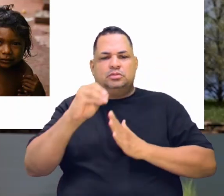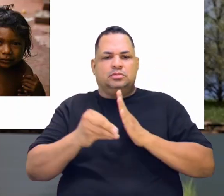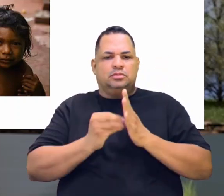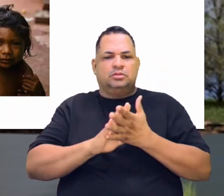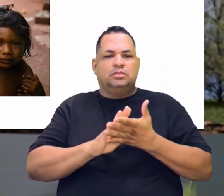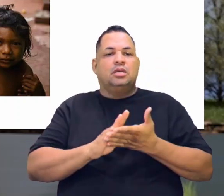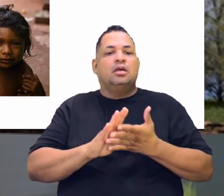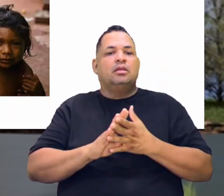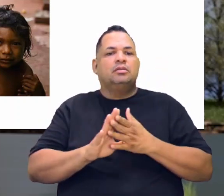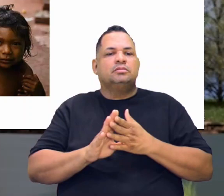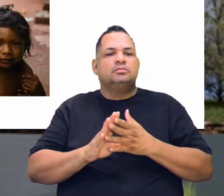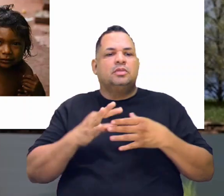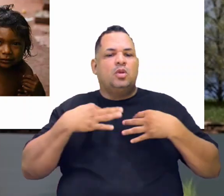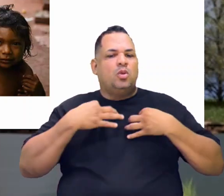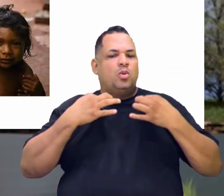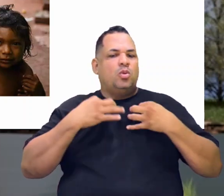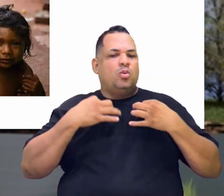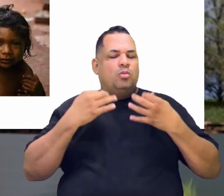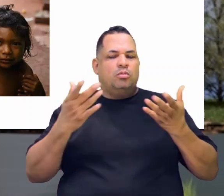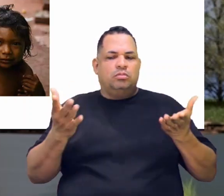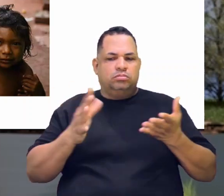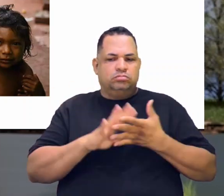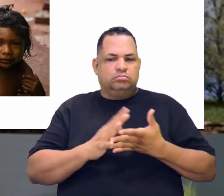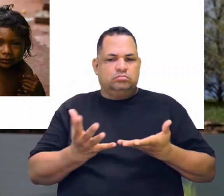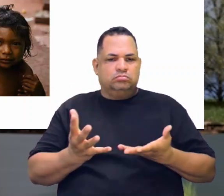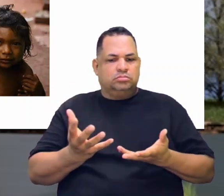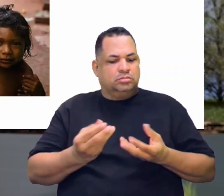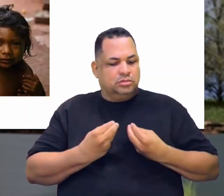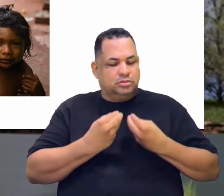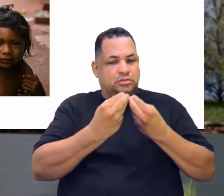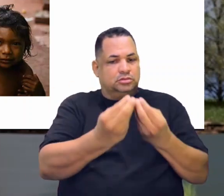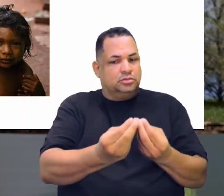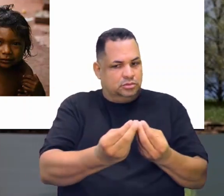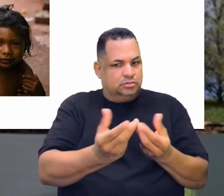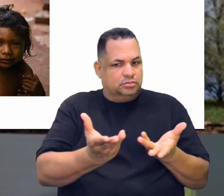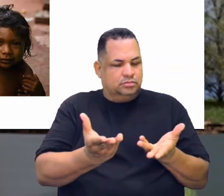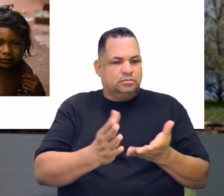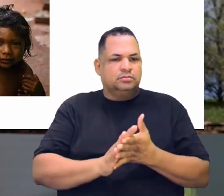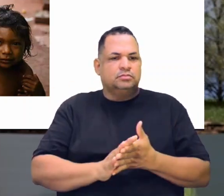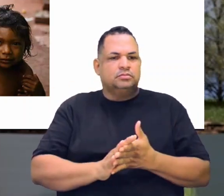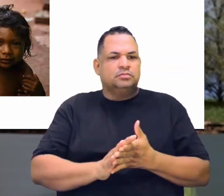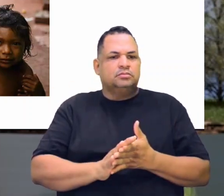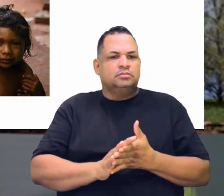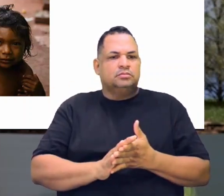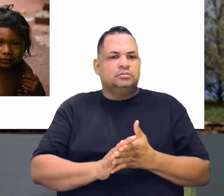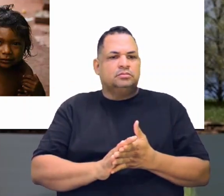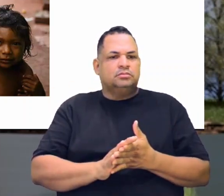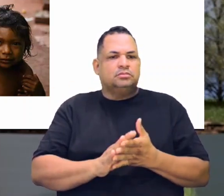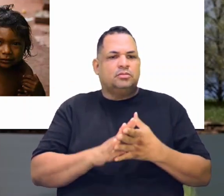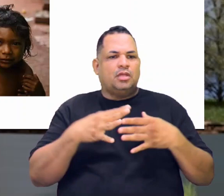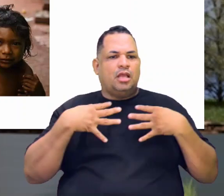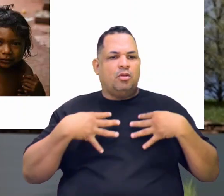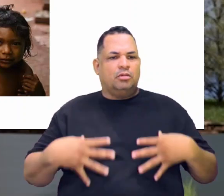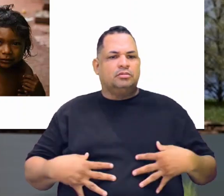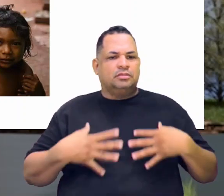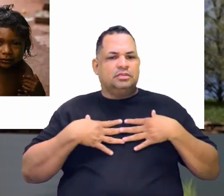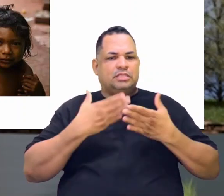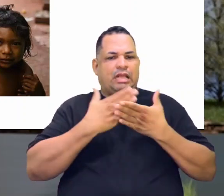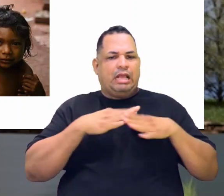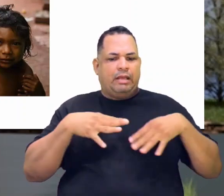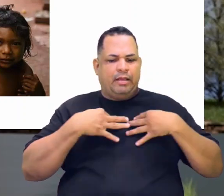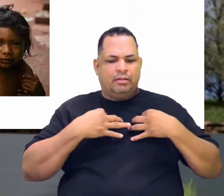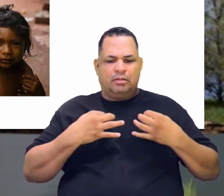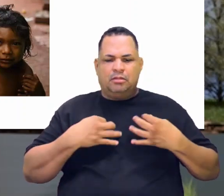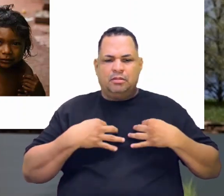A própria FUNAI dá roupa para eles. Só que essa roupa fica no corpo deles até puir,